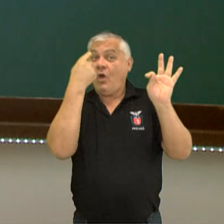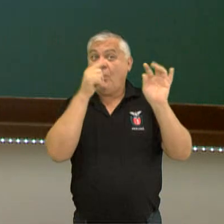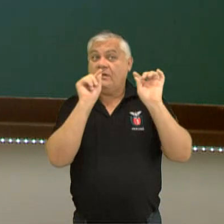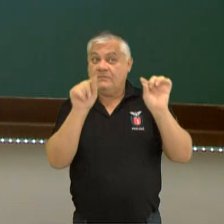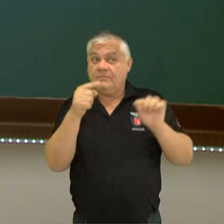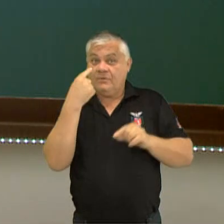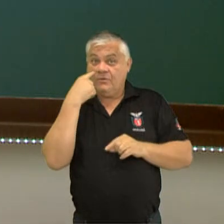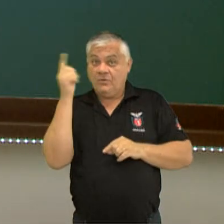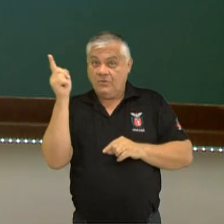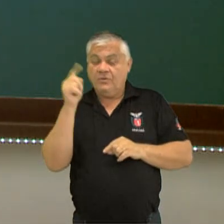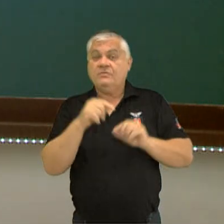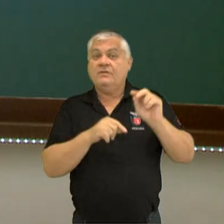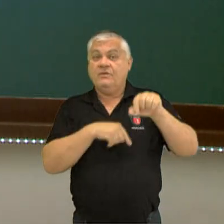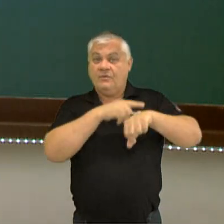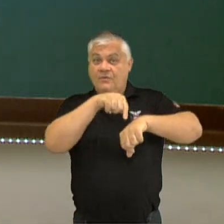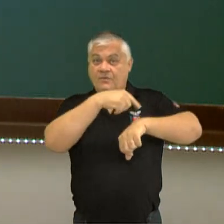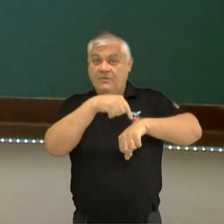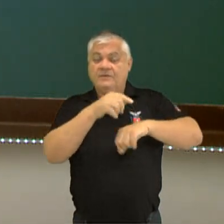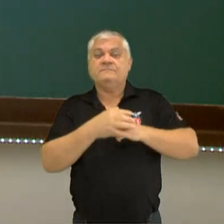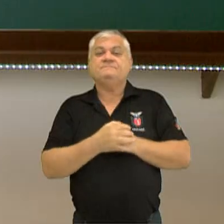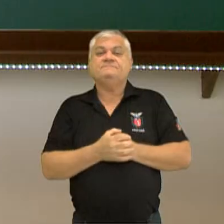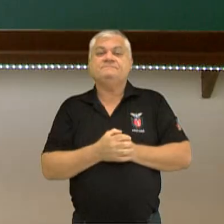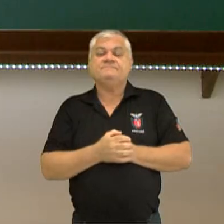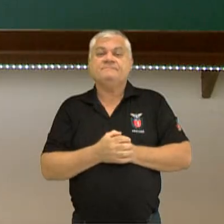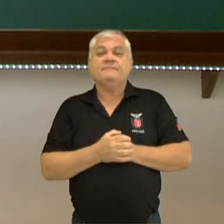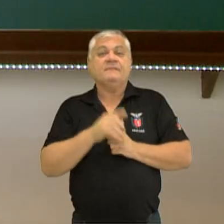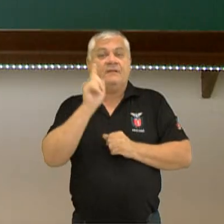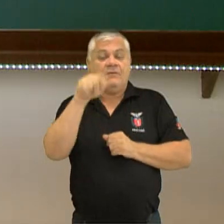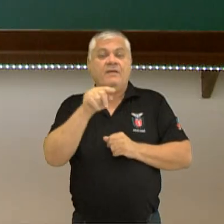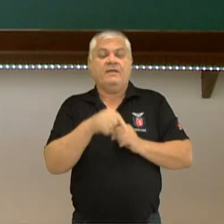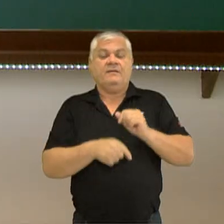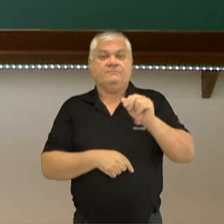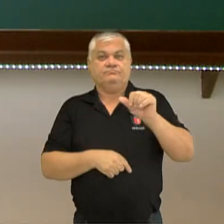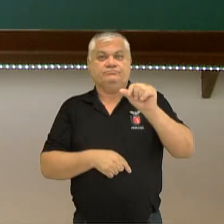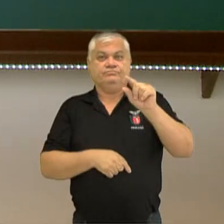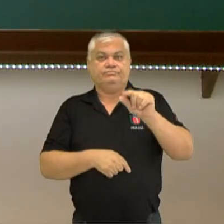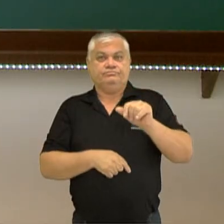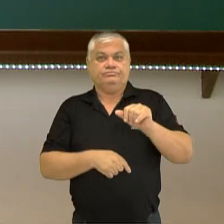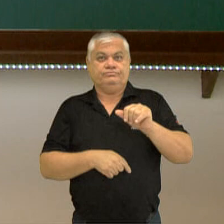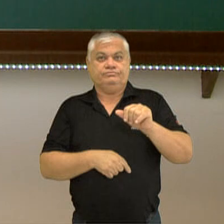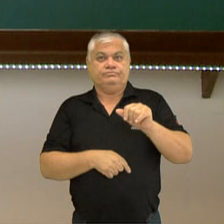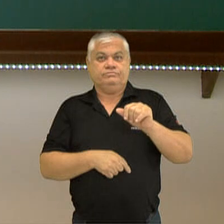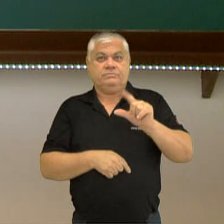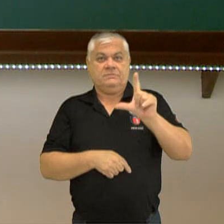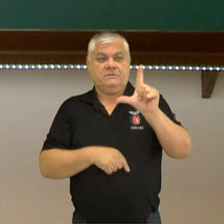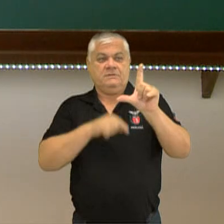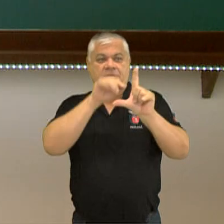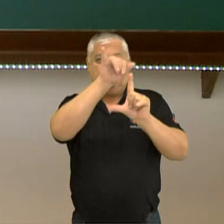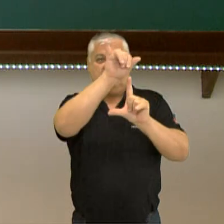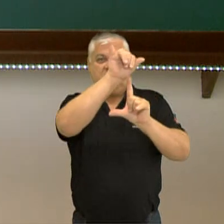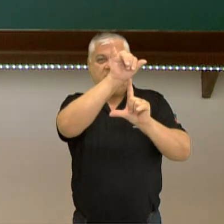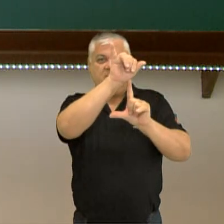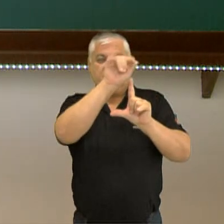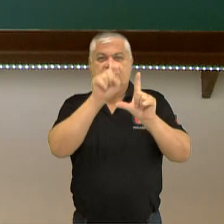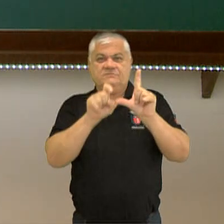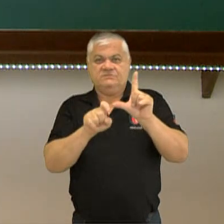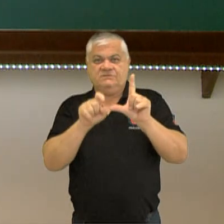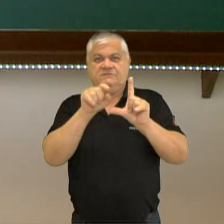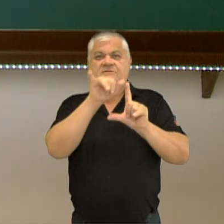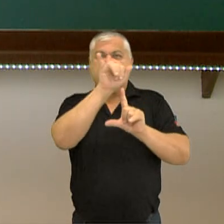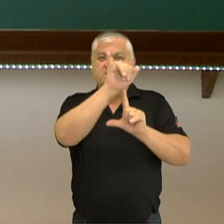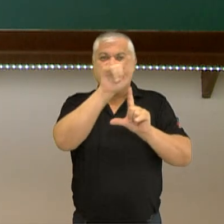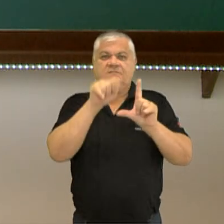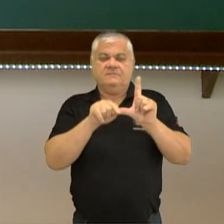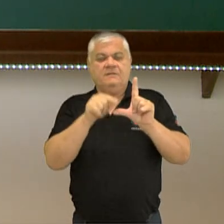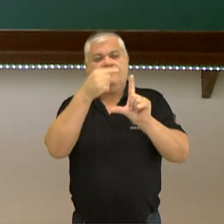assim com o dedo, tá? O dia em horas. Então, é um plano cartesiano, onde o eixo horizontal é o T, ou seja, a primeira medição,